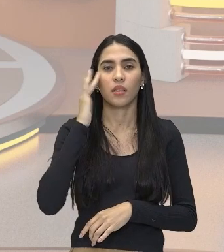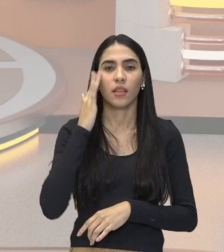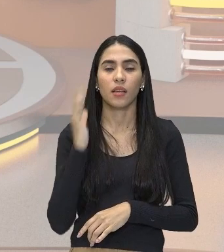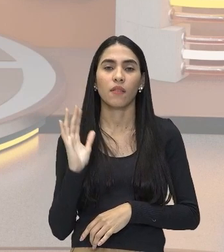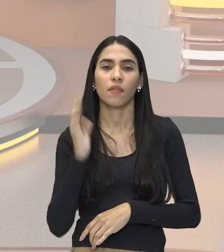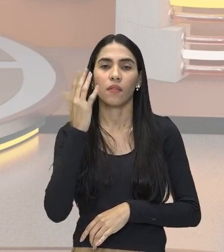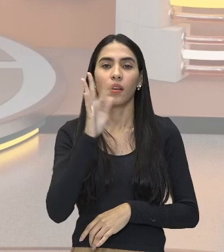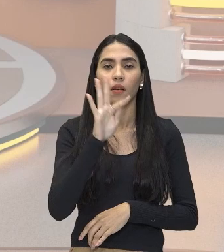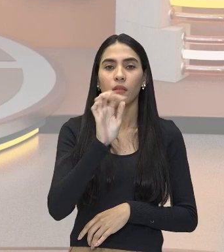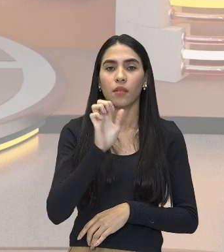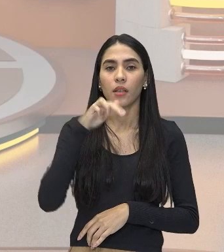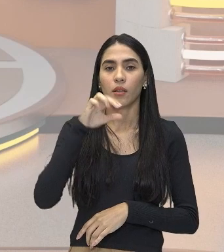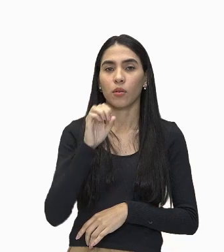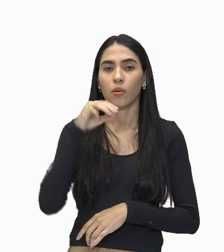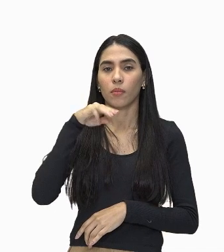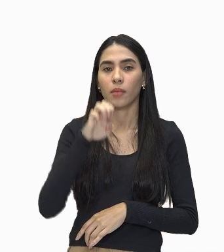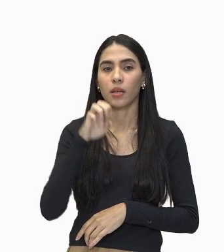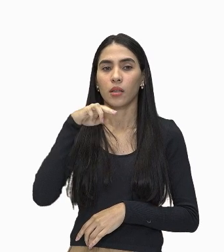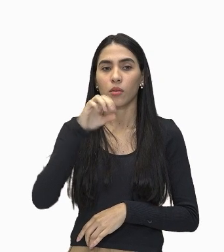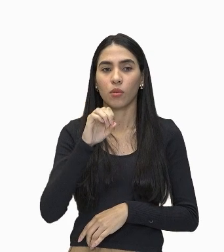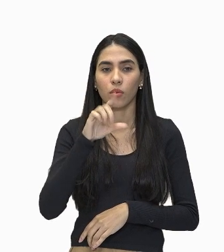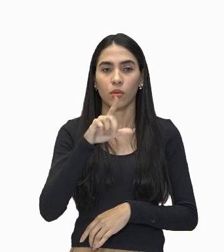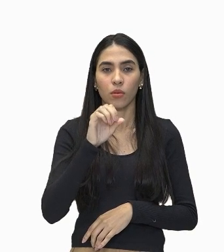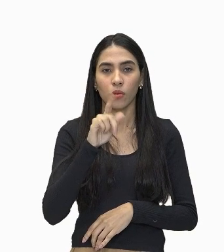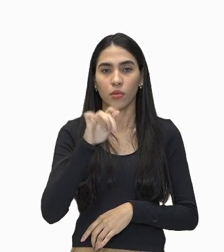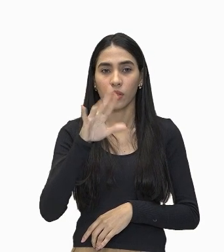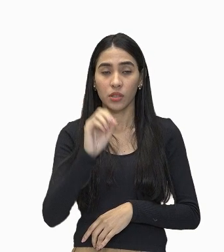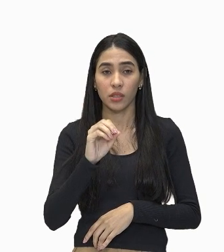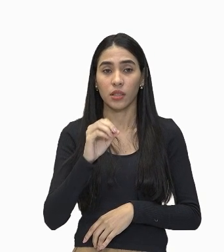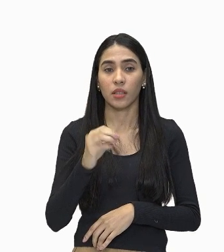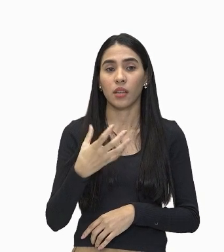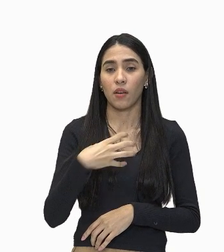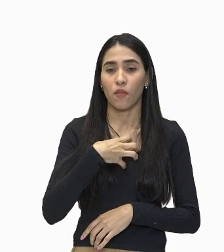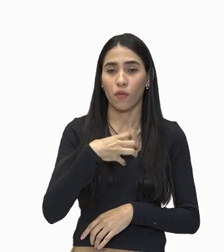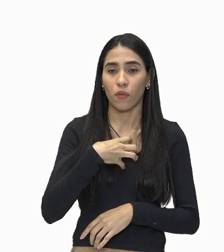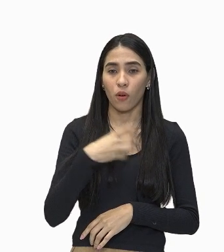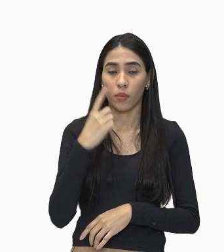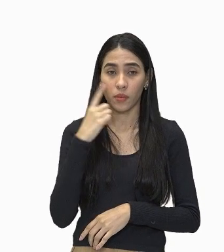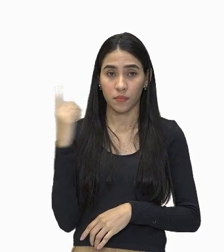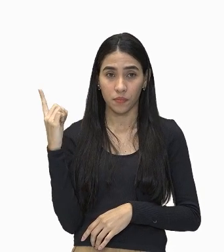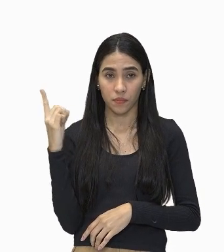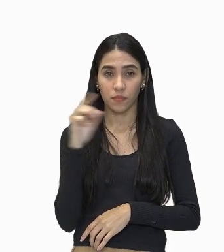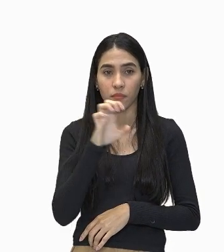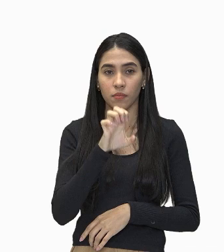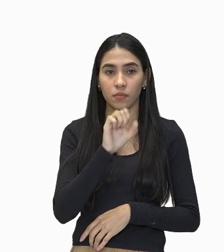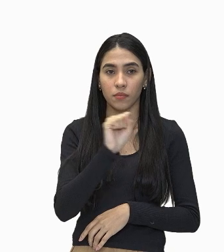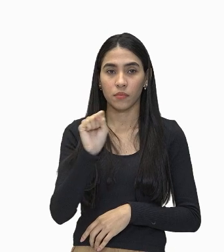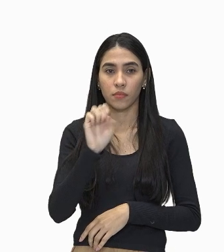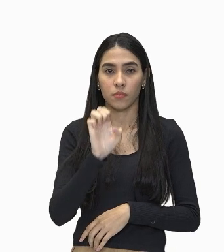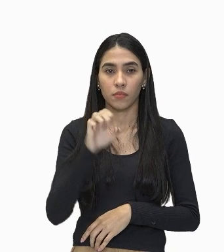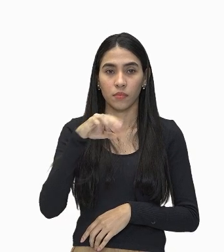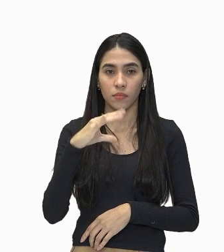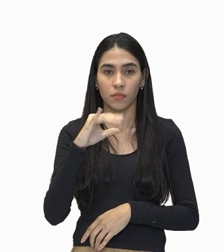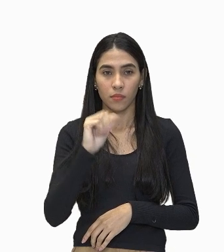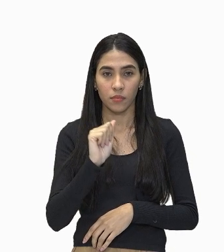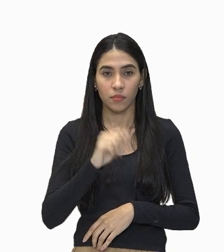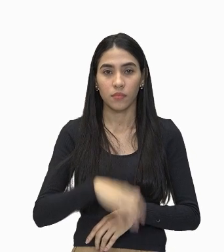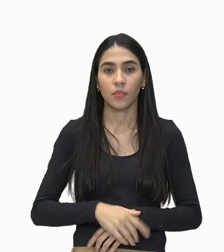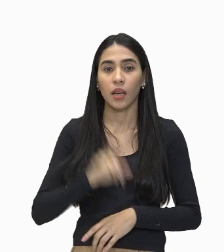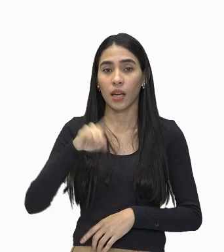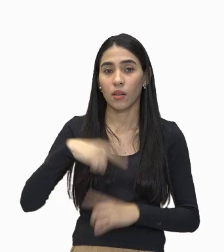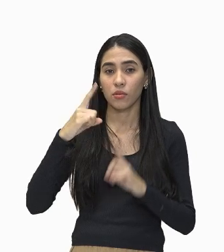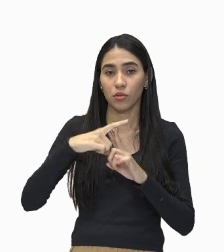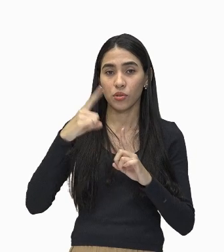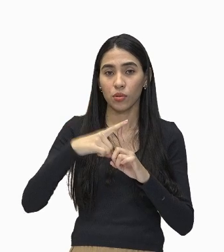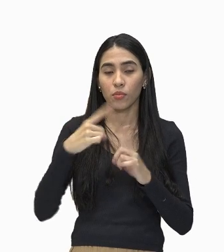fenomenologia, que é a essência. O que é a essência? A essência é o modo típico